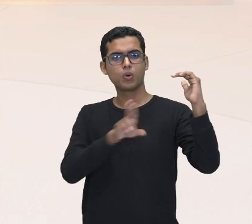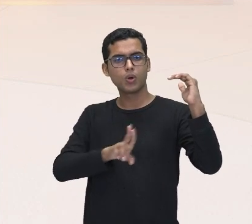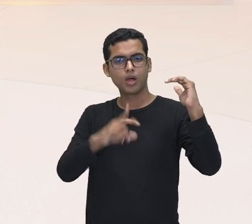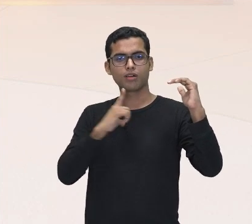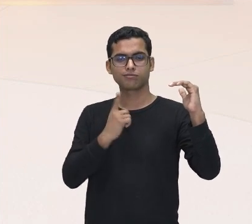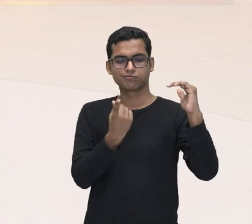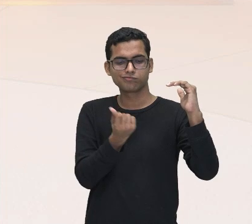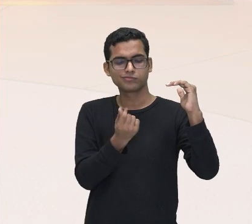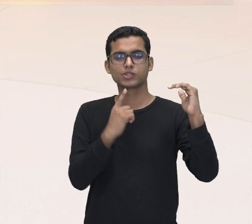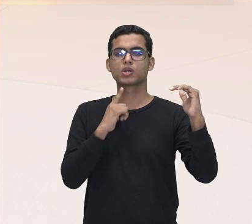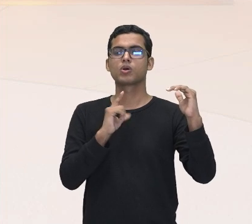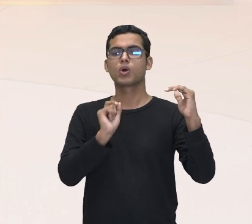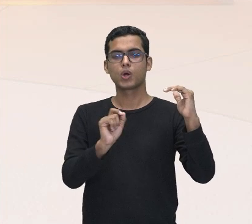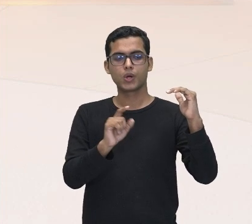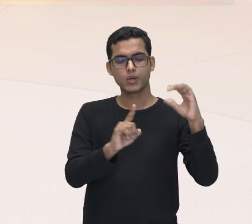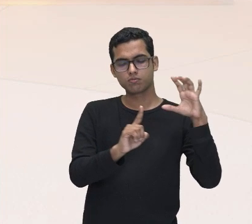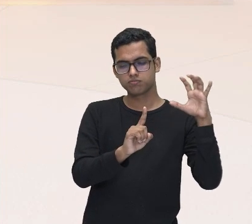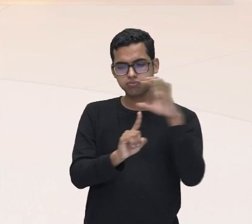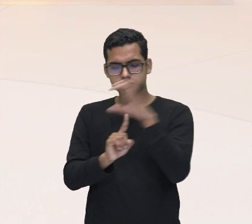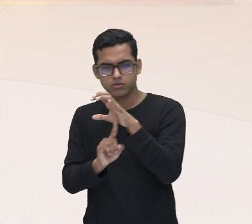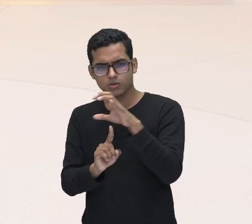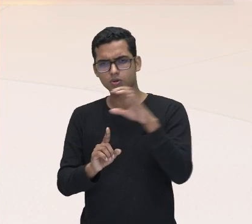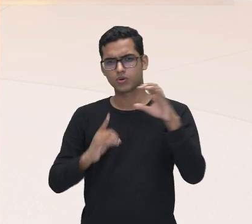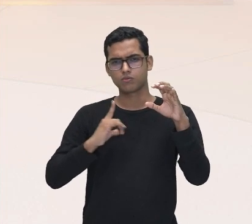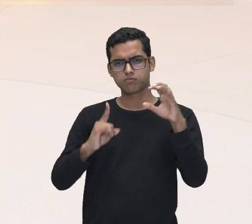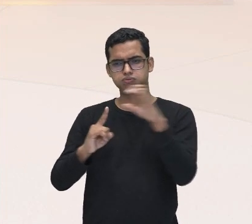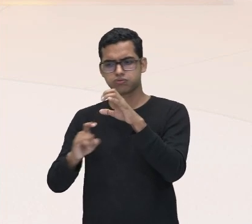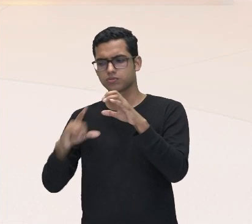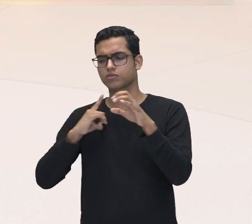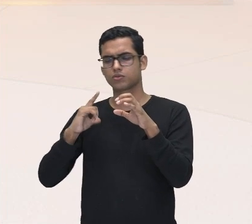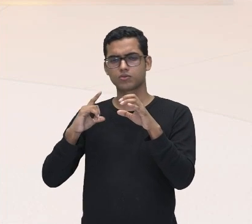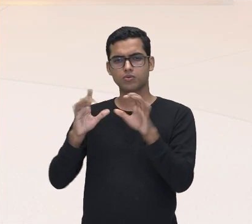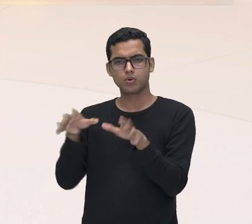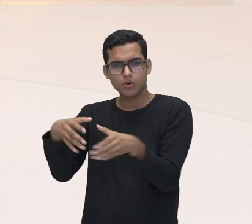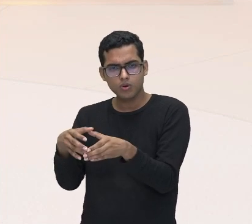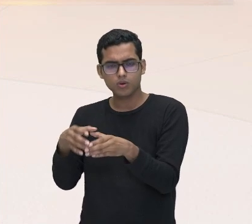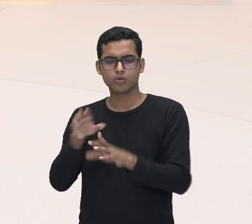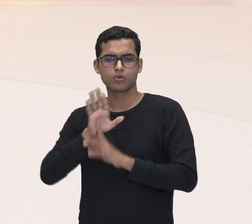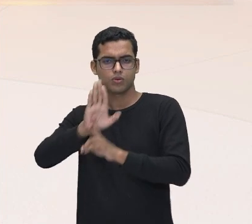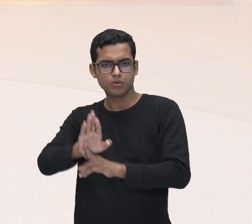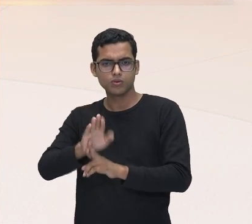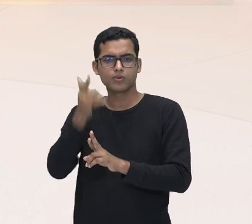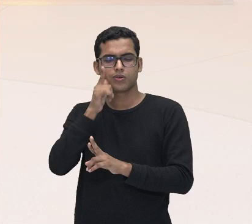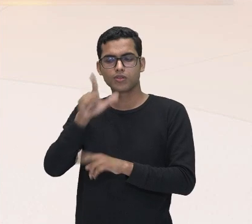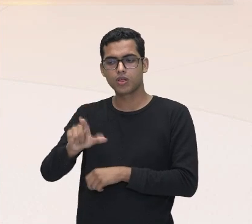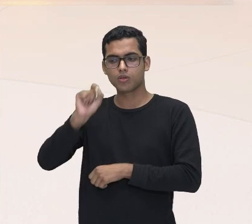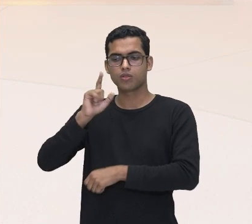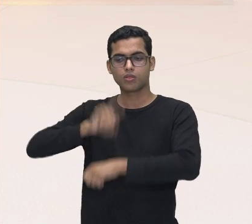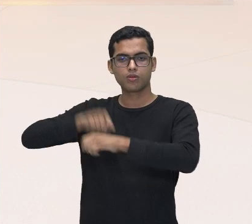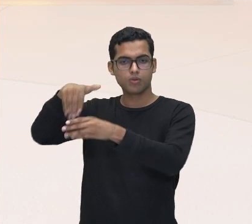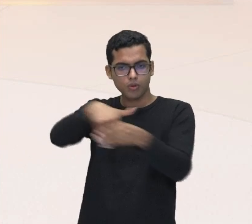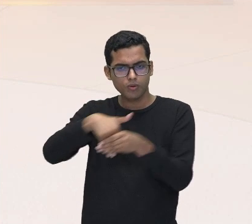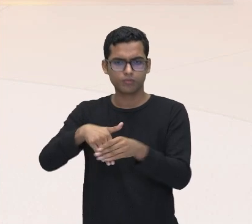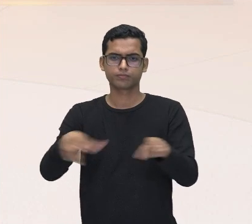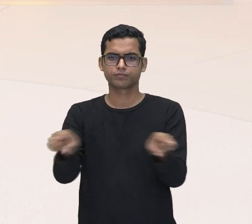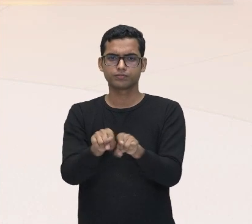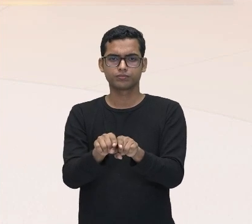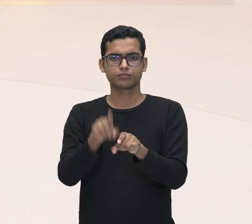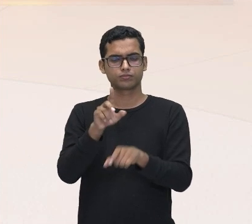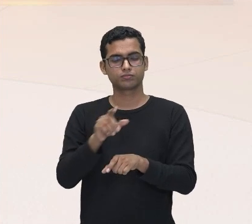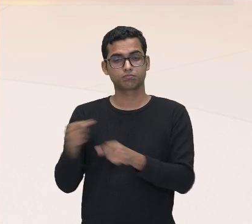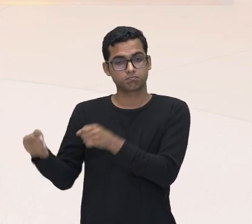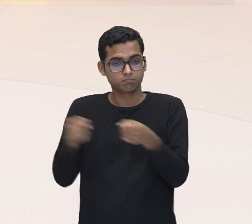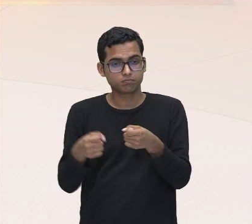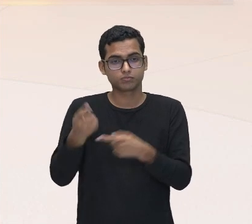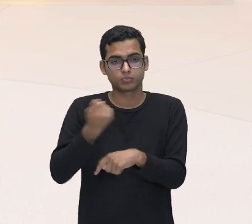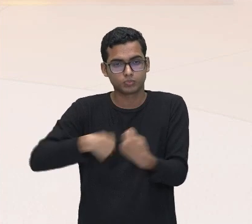influenciar na escolha né, da sua representatividade. Então, isso também é o uso do poder econômico.